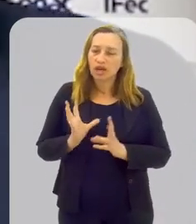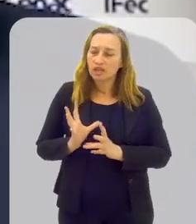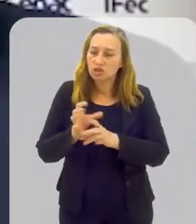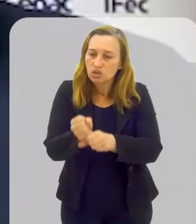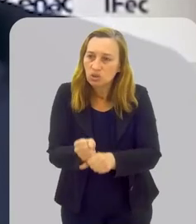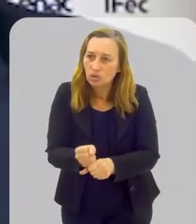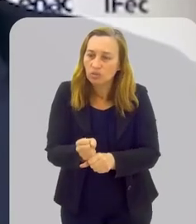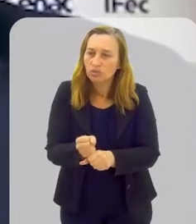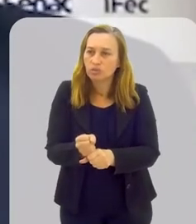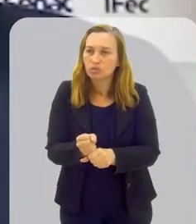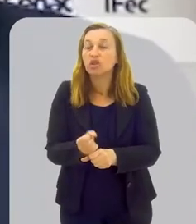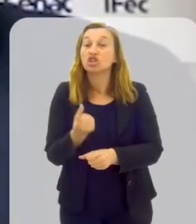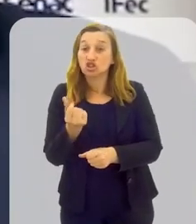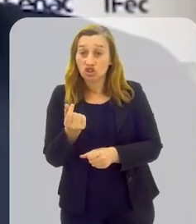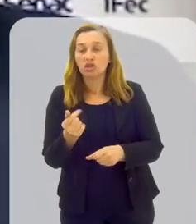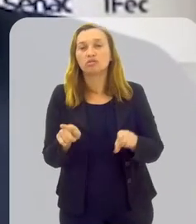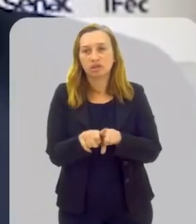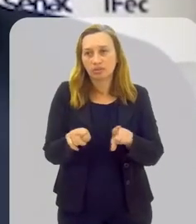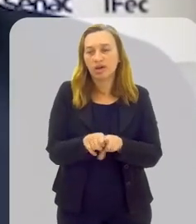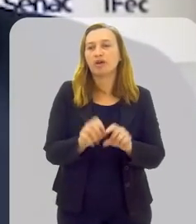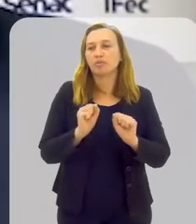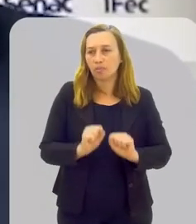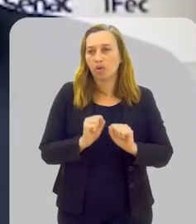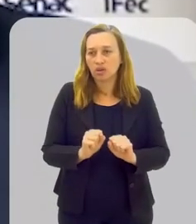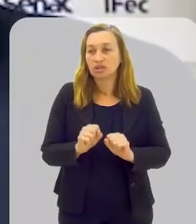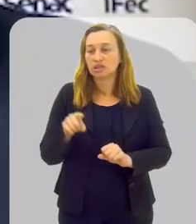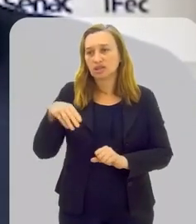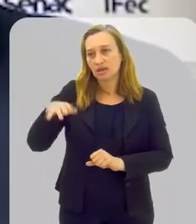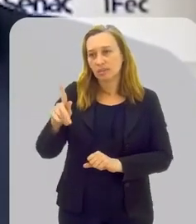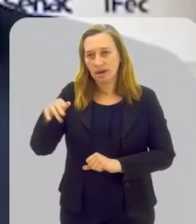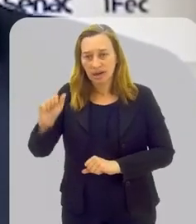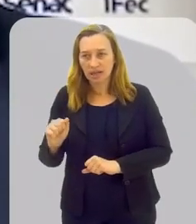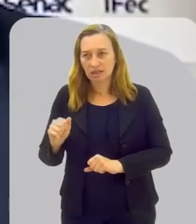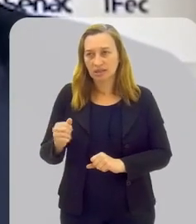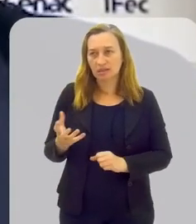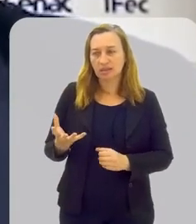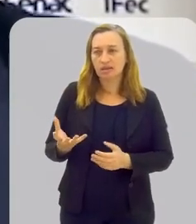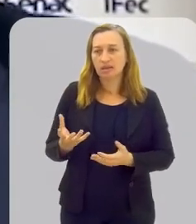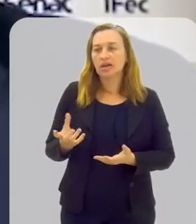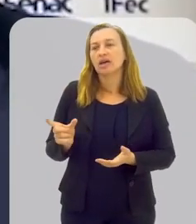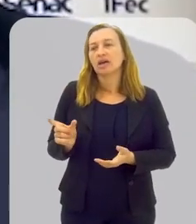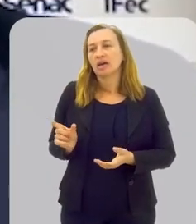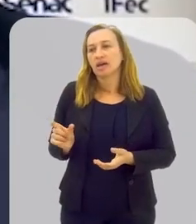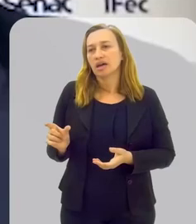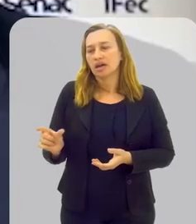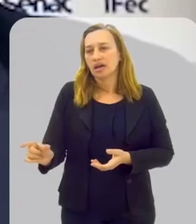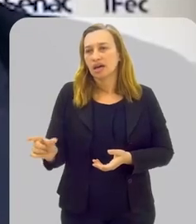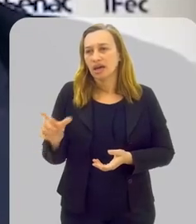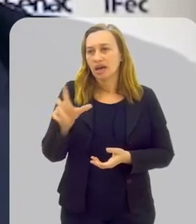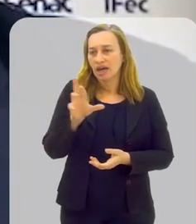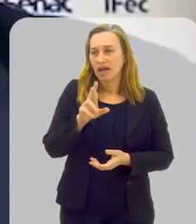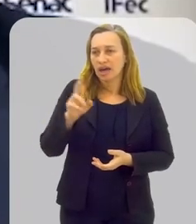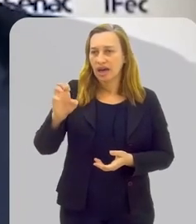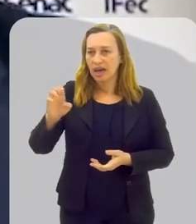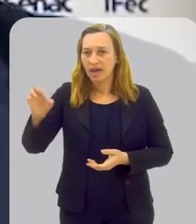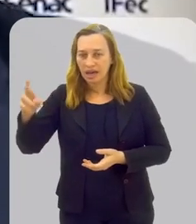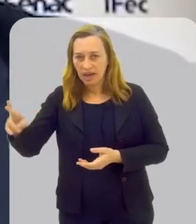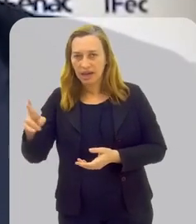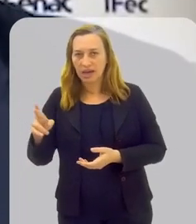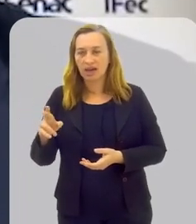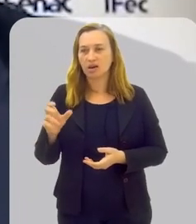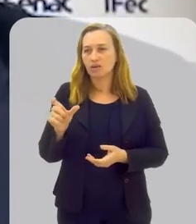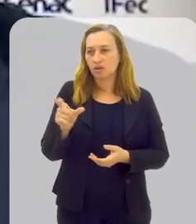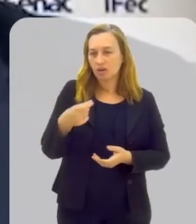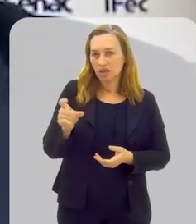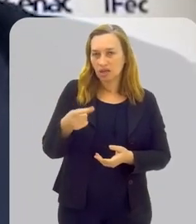e não acúmulo de ponto cetrópolis por vários benefícios inclusive dinheiro você pode inclusive nessa máquina carregar seu RioCard do